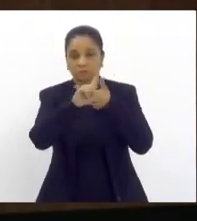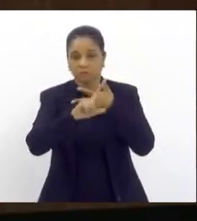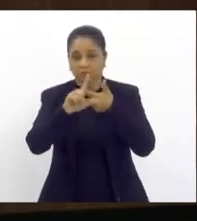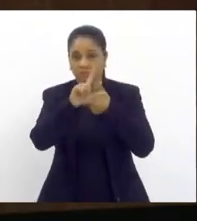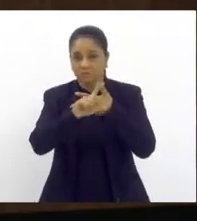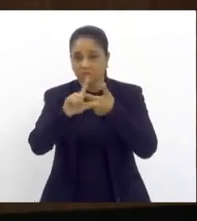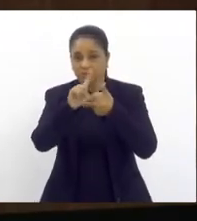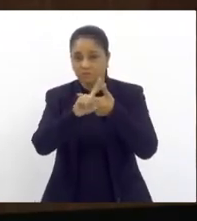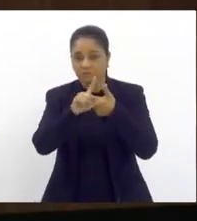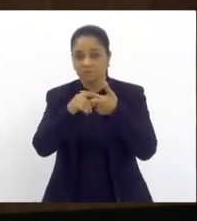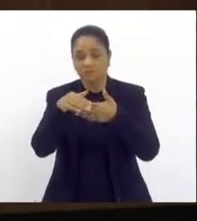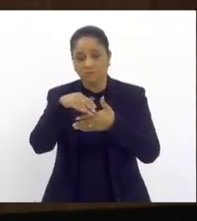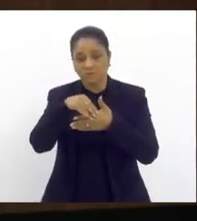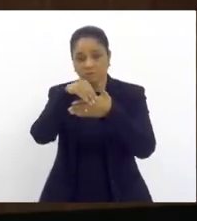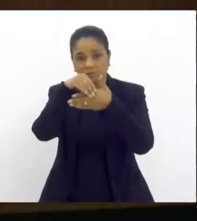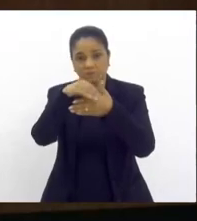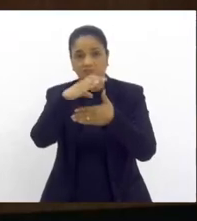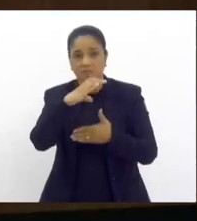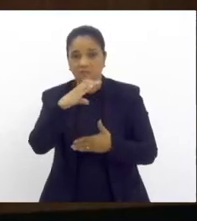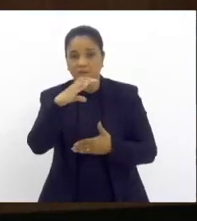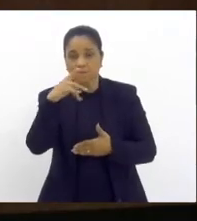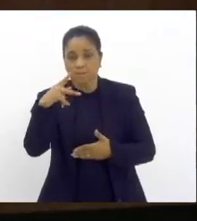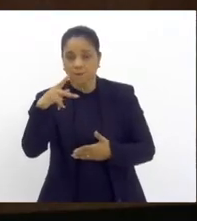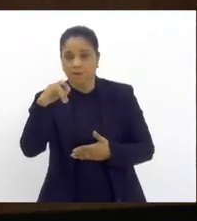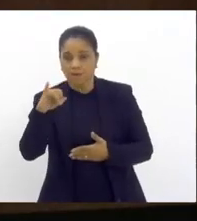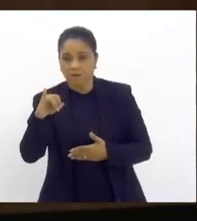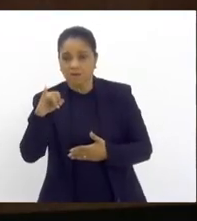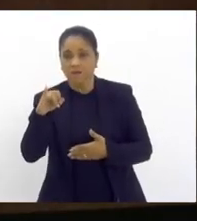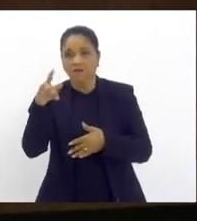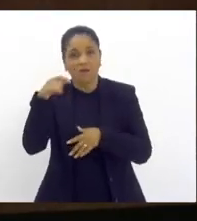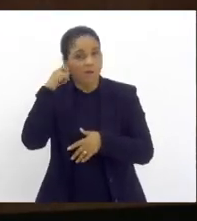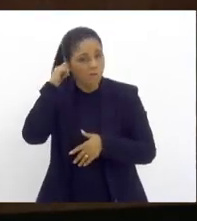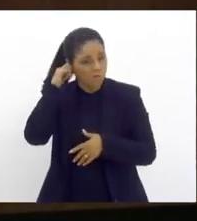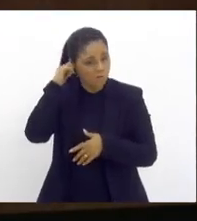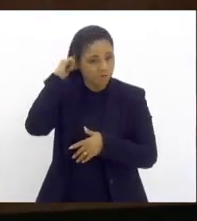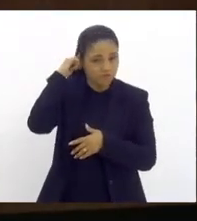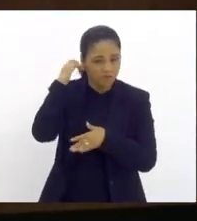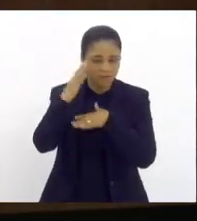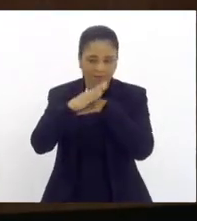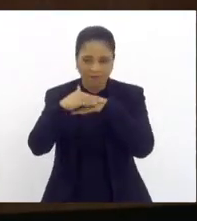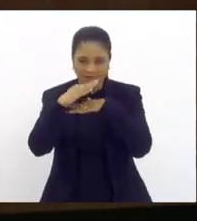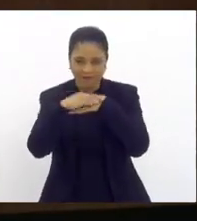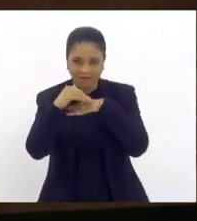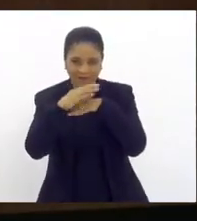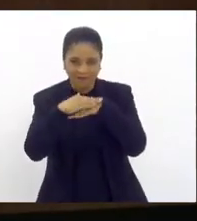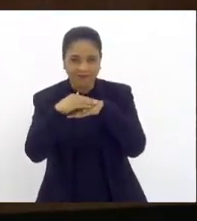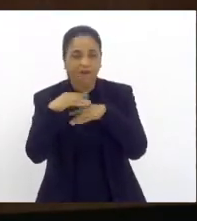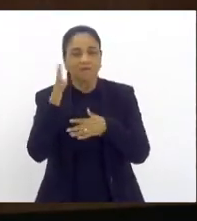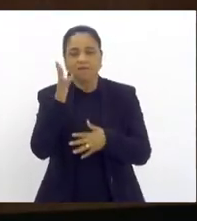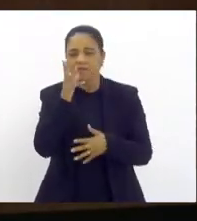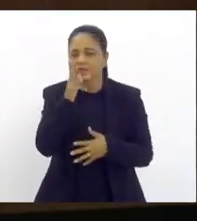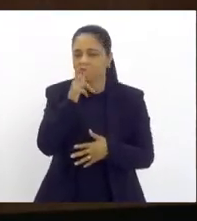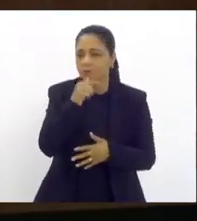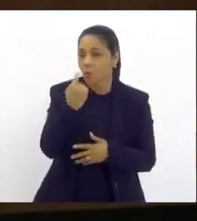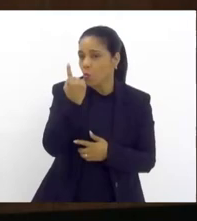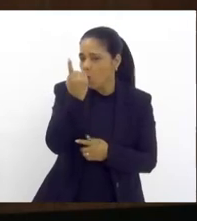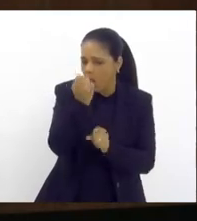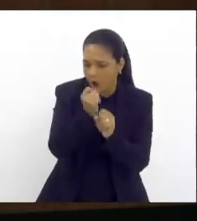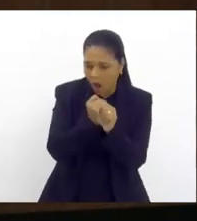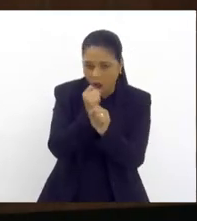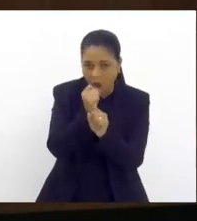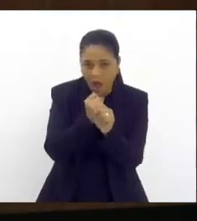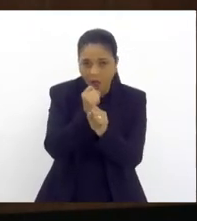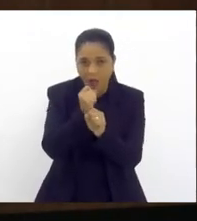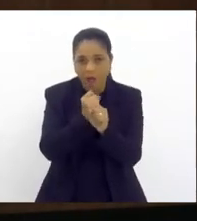das recomendações da CPI. Então, eu estou carinhosamente puxando a orelha dele para dizer o seguinte: demoramos um ano para conseguir aprovar